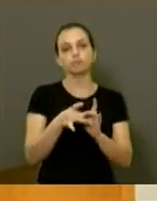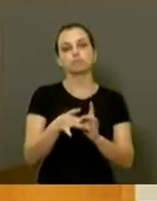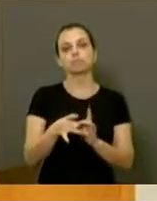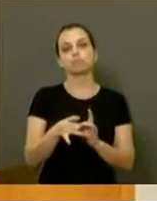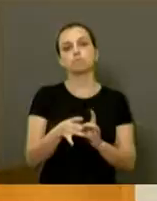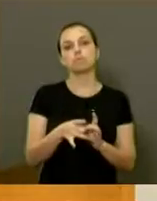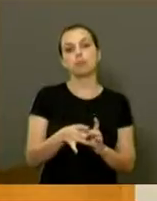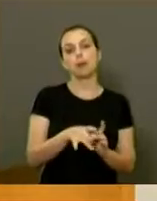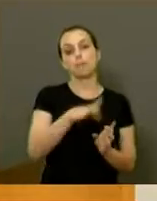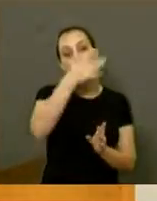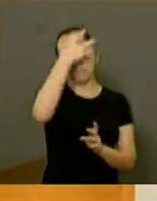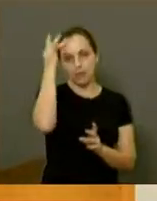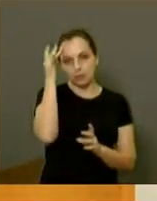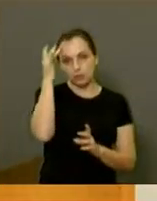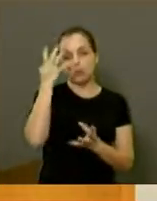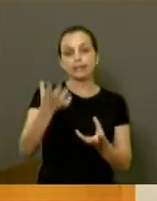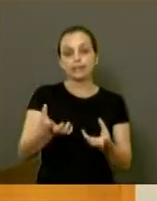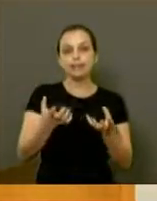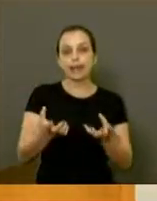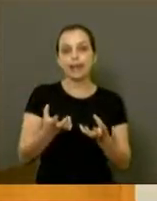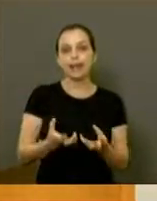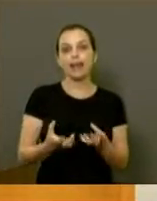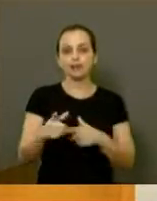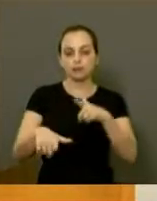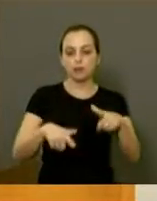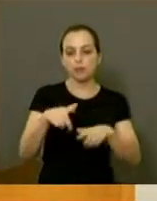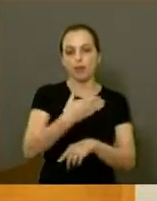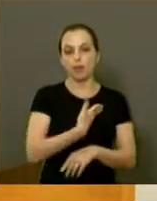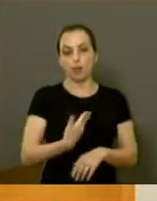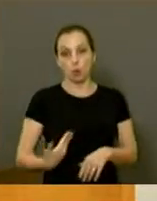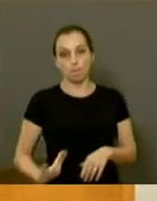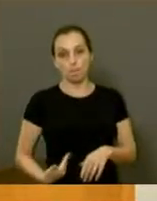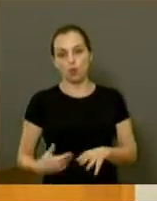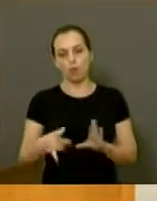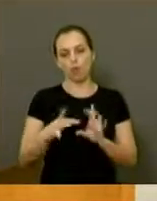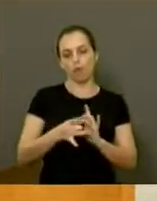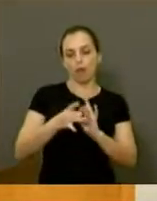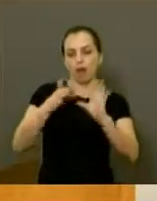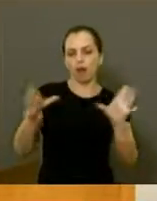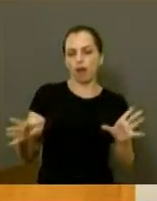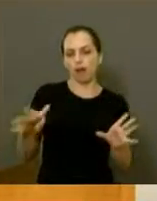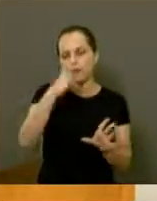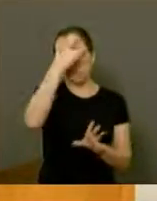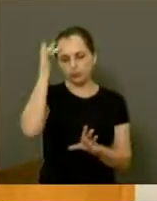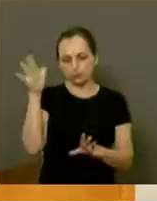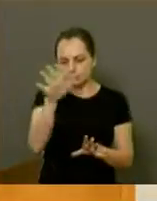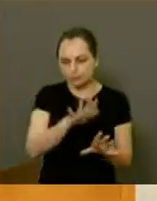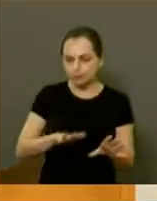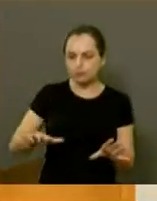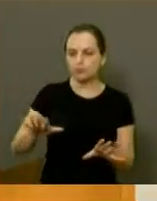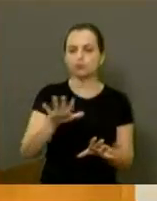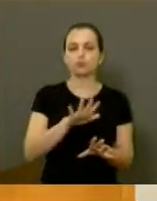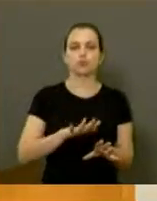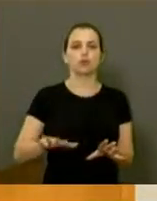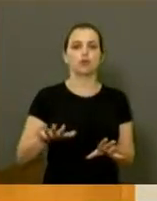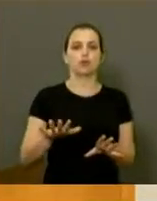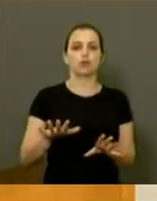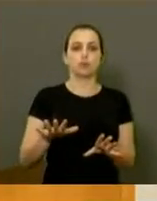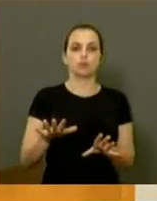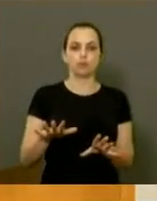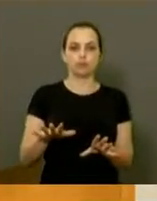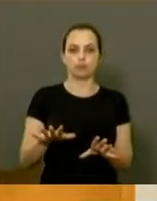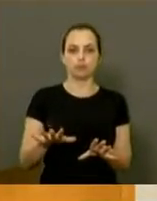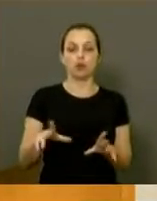Para os candidatos a cargo público, tá? É aberto a todo o pessoal, não é só o pessoal do Partido Progressista, e com